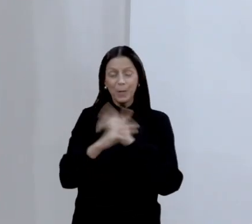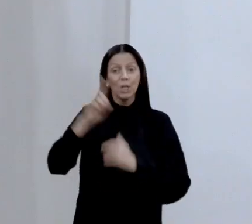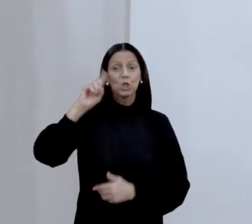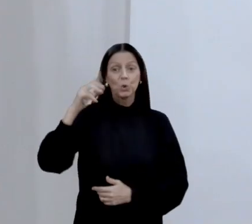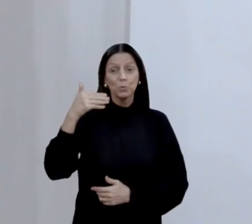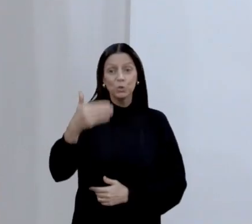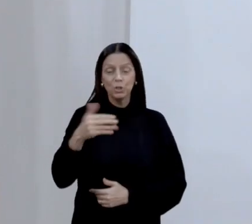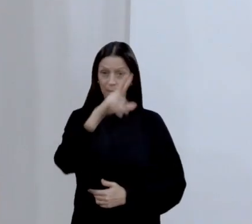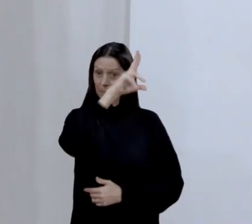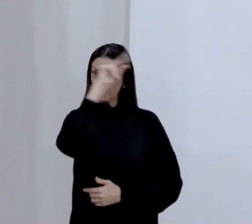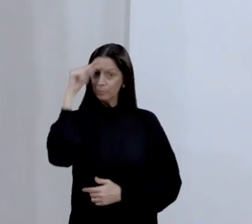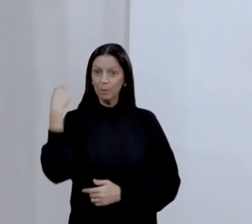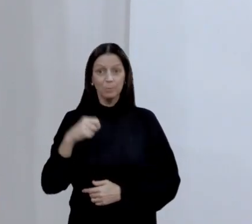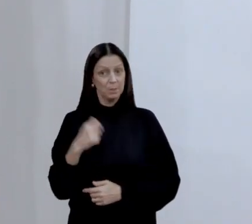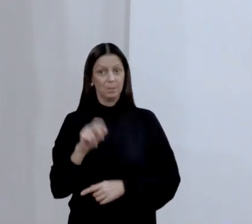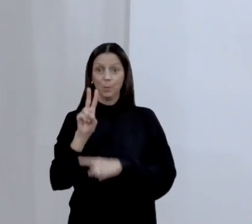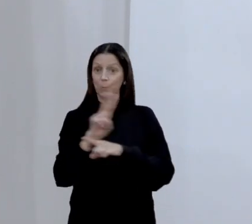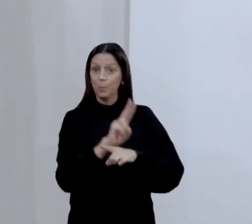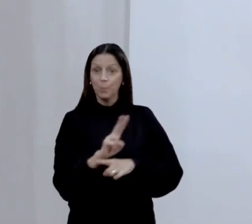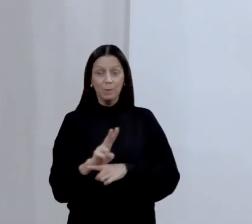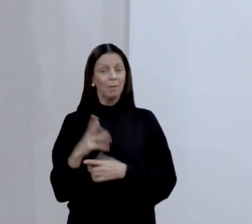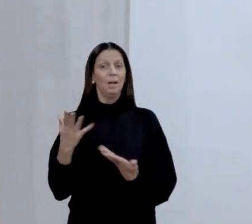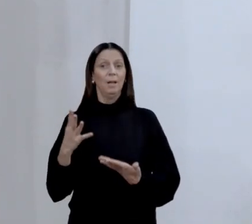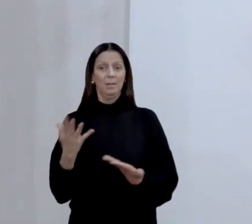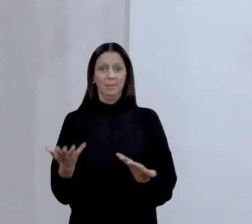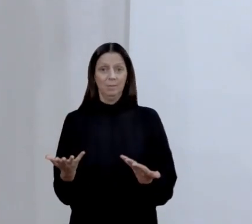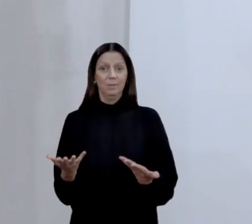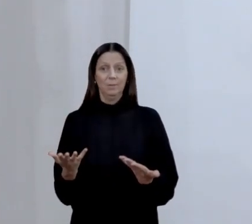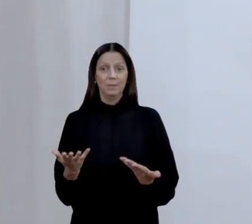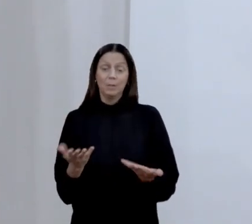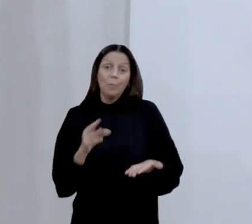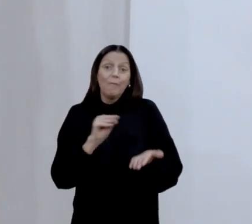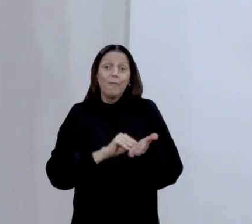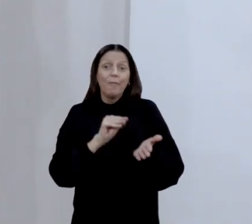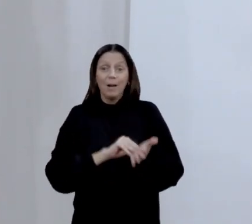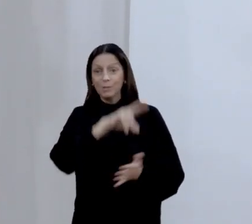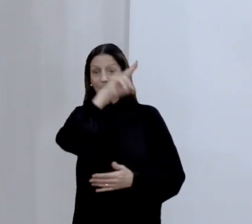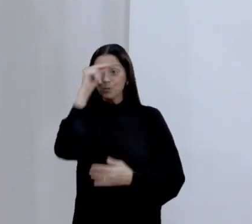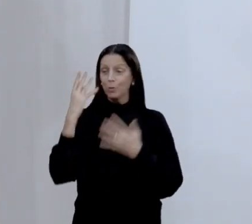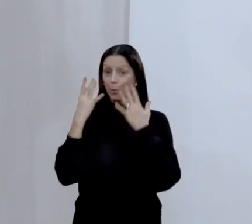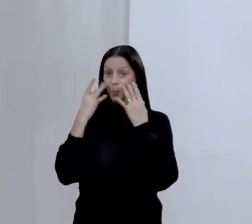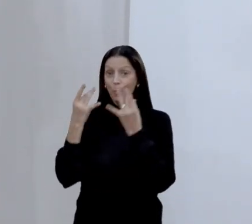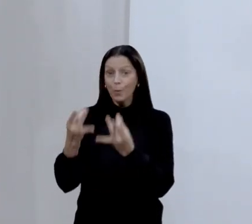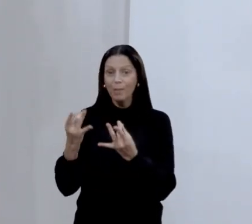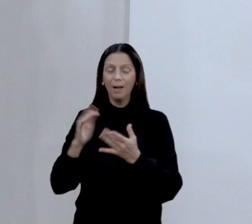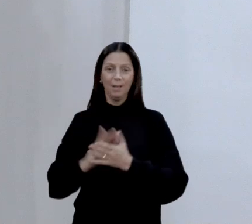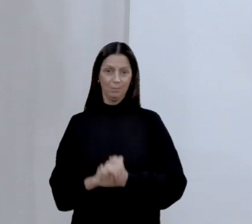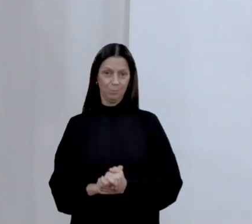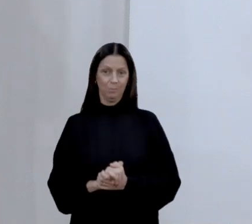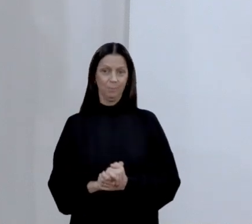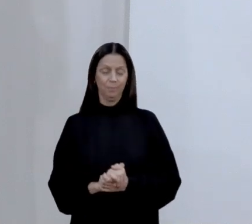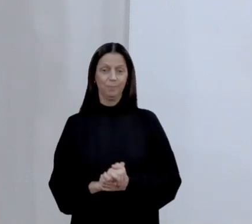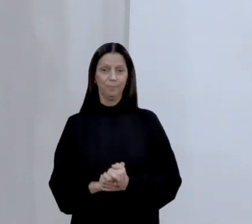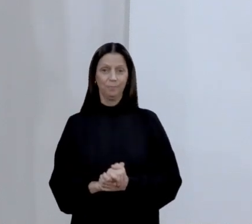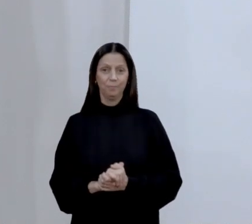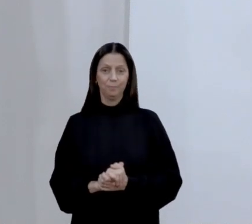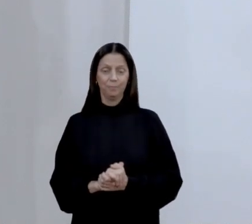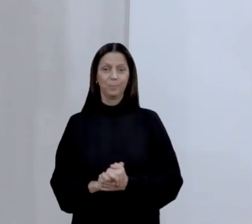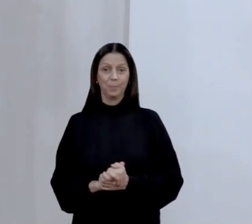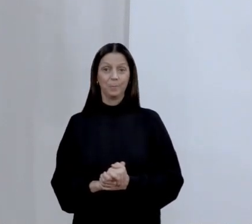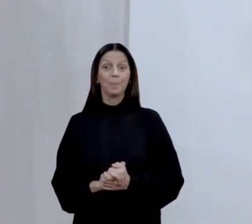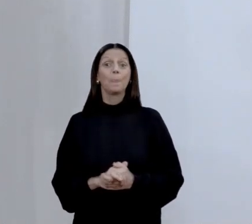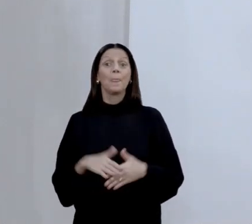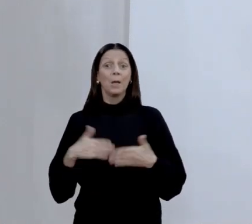presença da Prefeitura de Blumenau ali que elas convivem diariamente, ou a falta da presença da Prefeitura de Blumenau. E quero reforçar aqui, quando você mantém